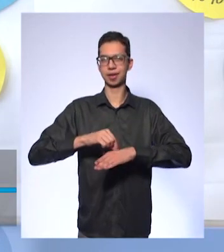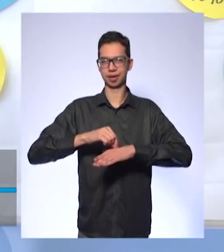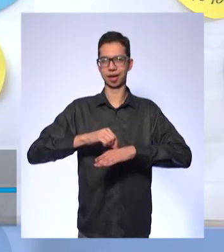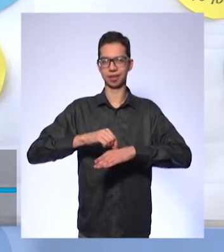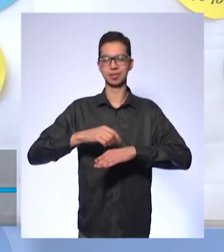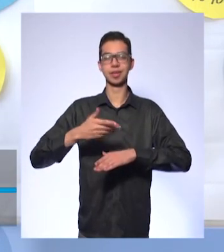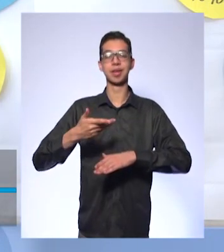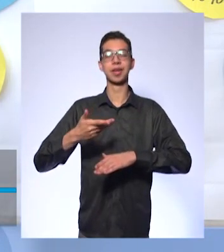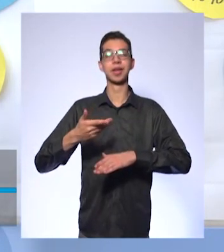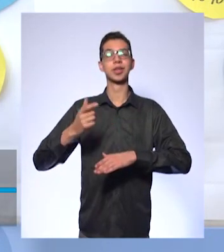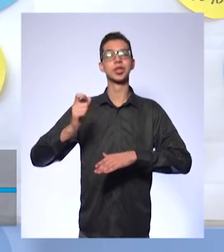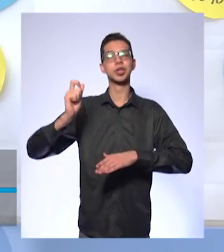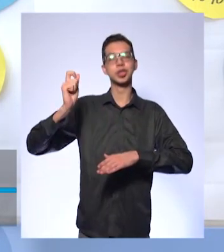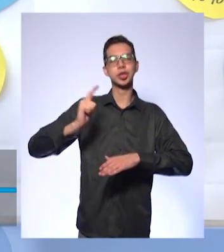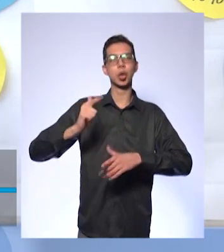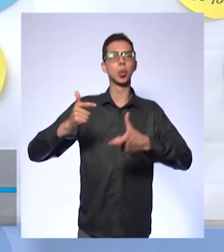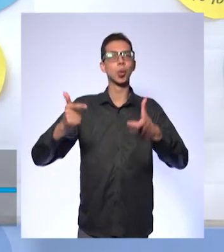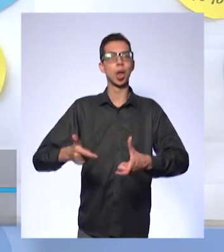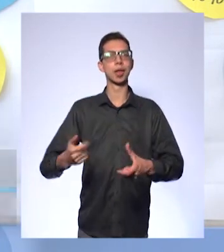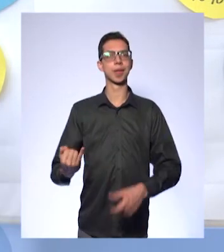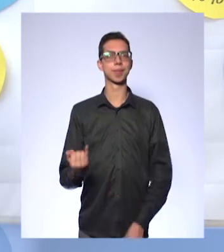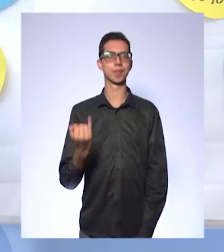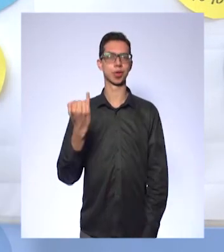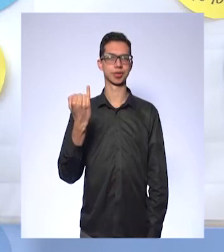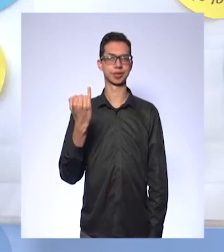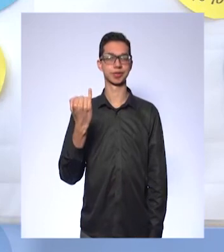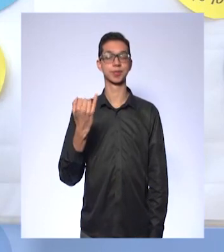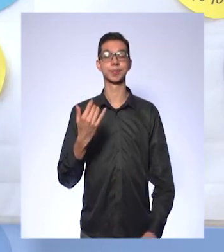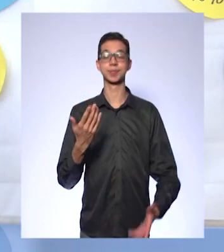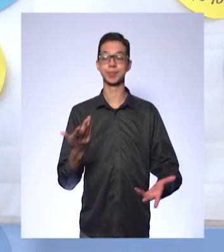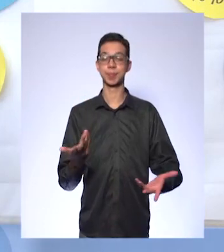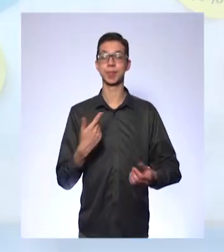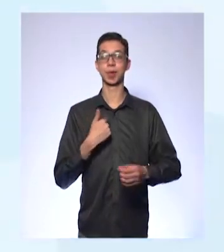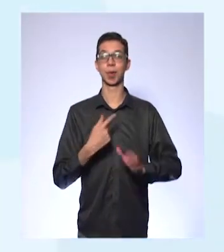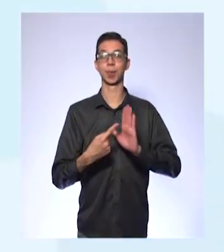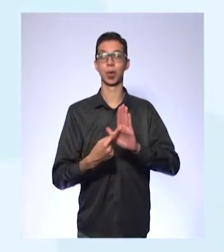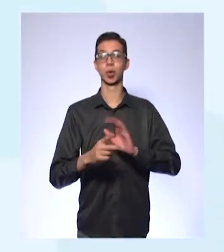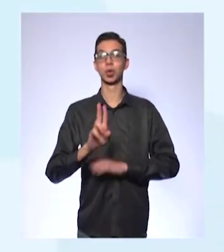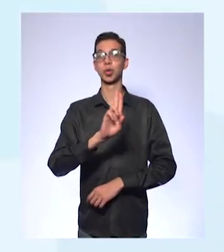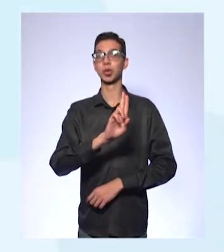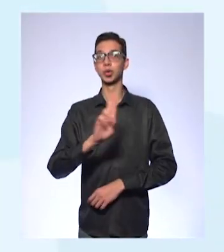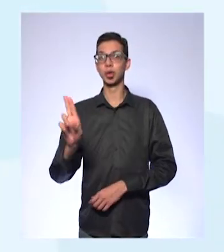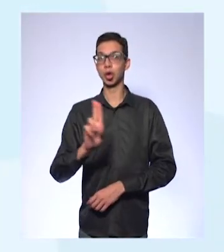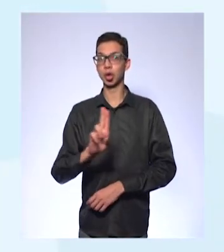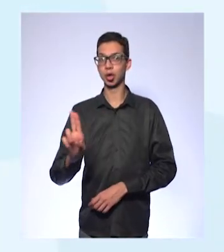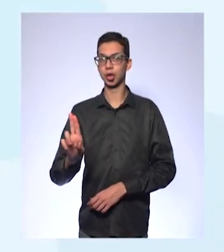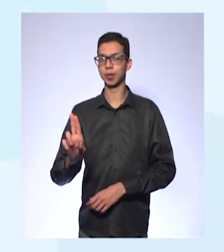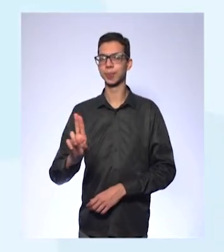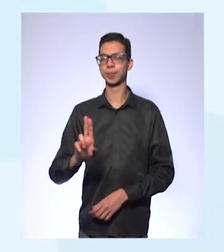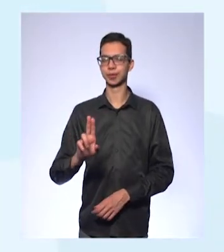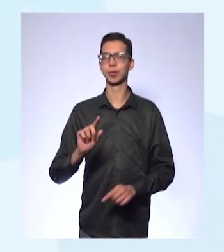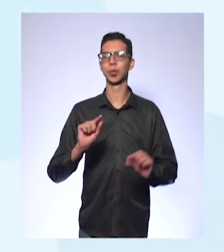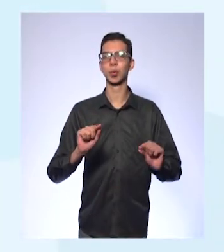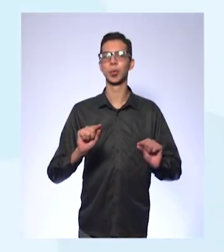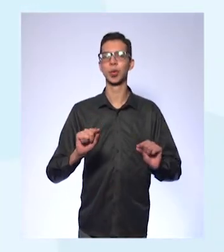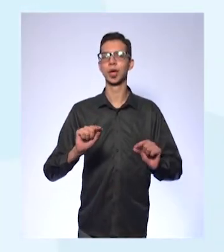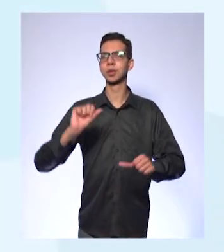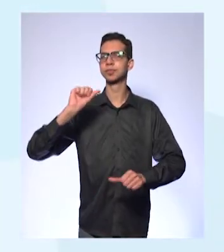Vou colocar na tela então para vocês o nome da nossa revolução de hoje, da nossa revolta.